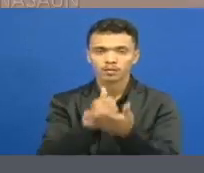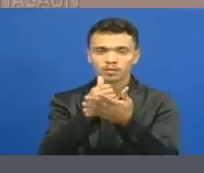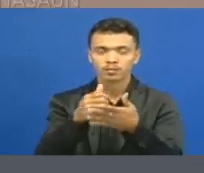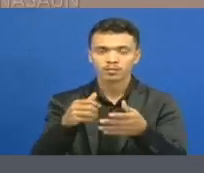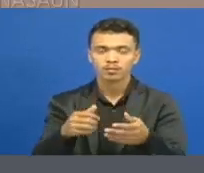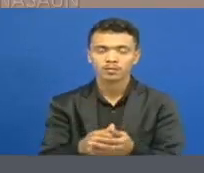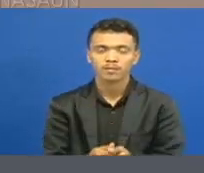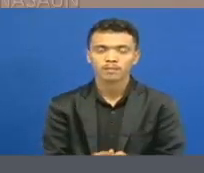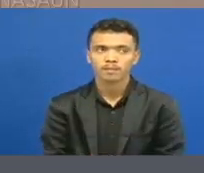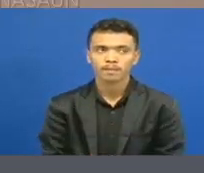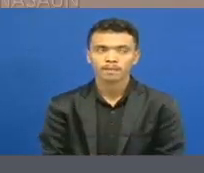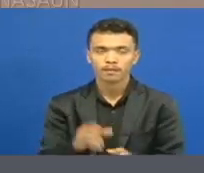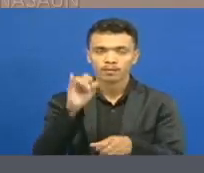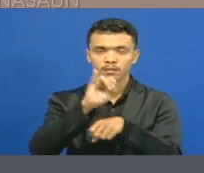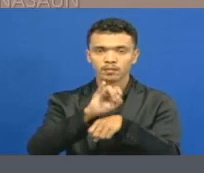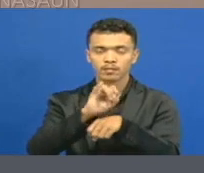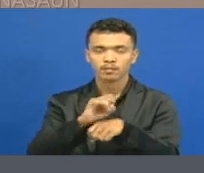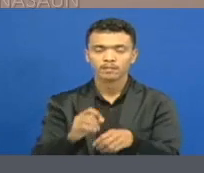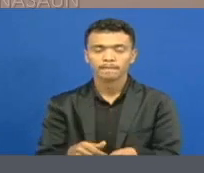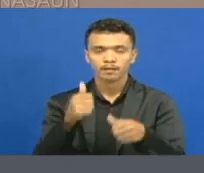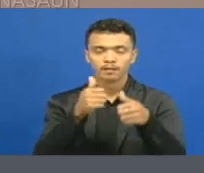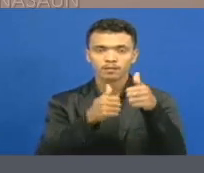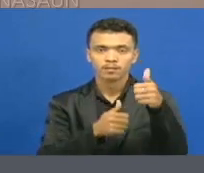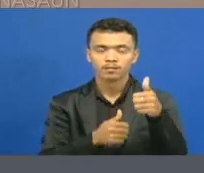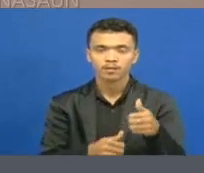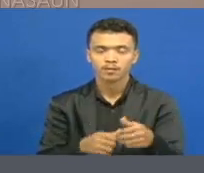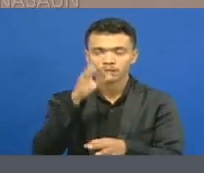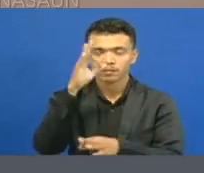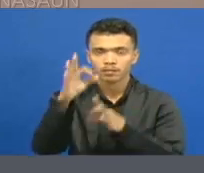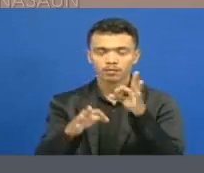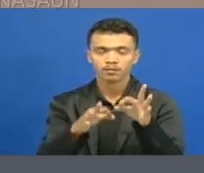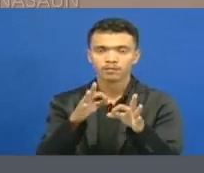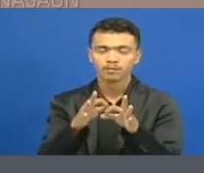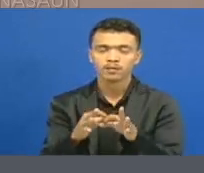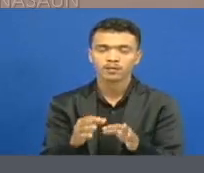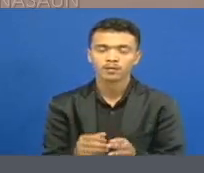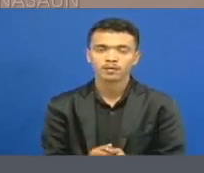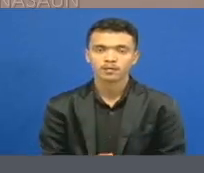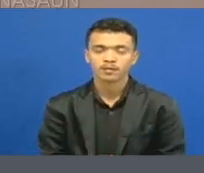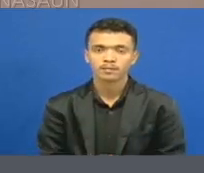kreda. Disciplina obedece no fiel.